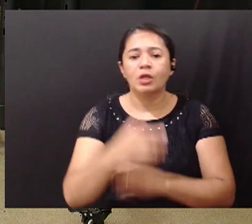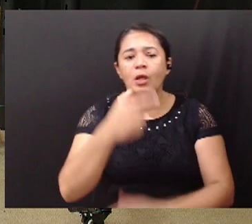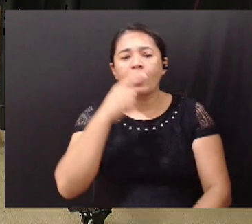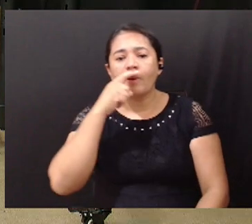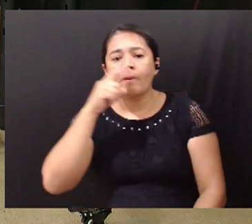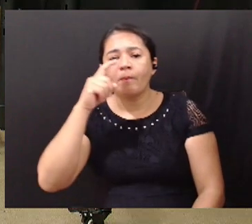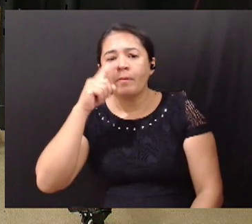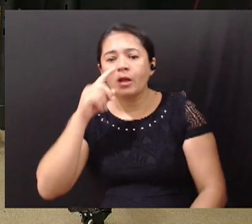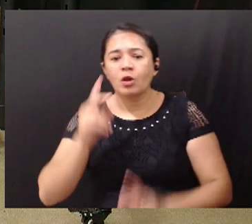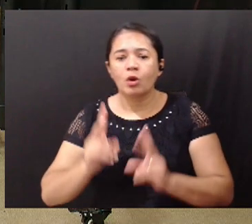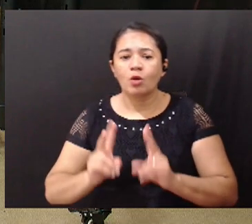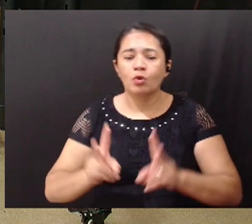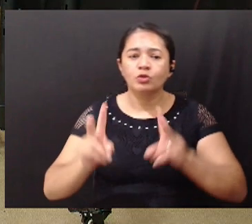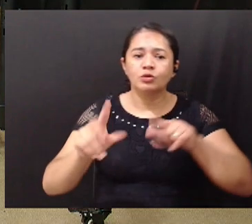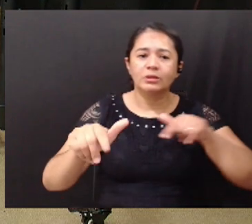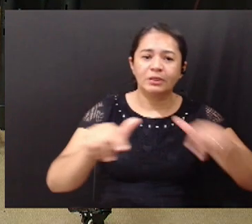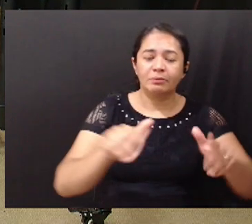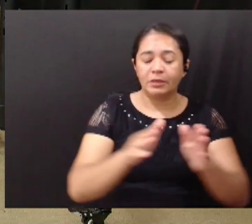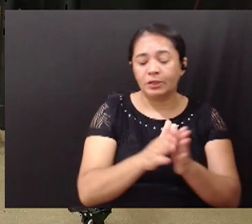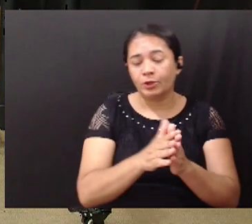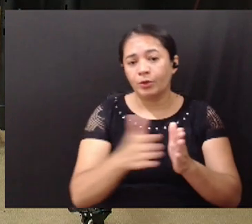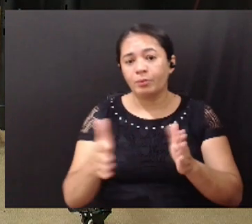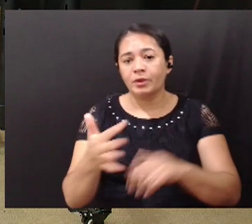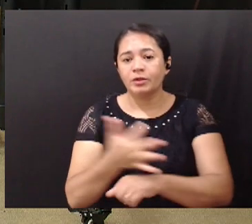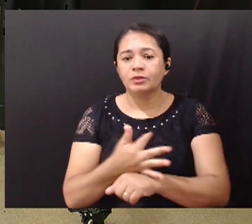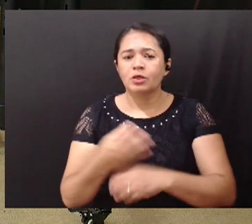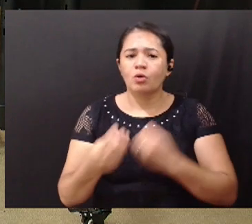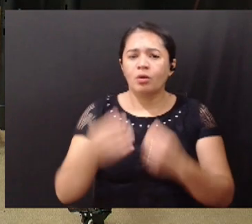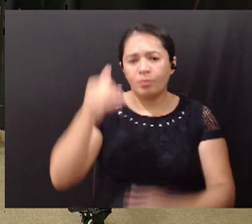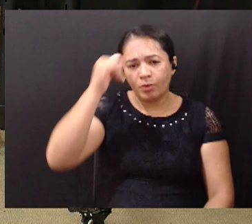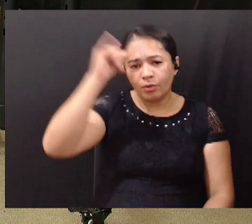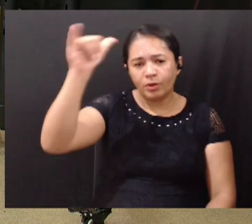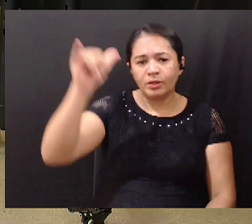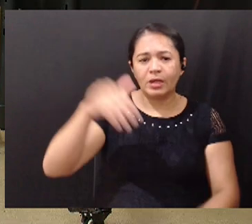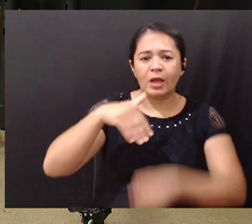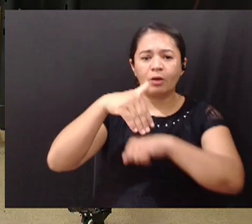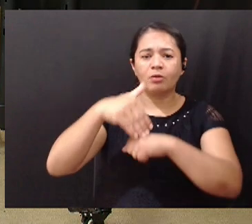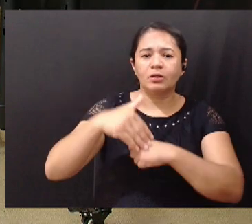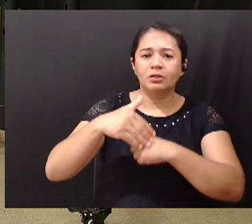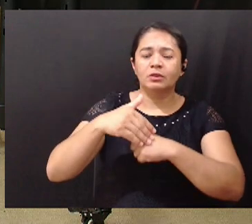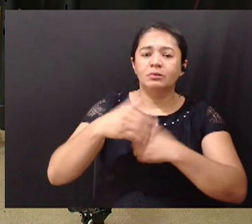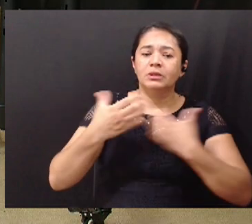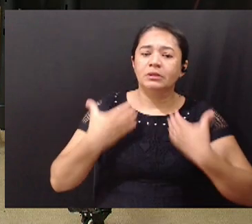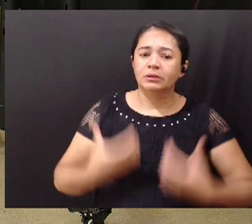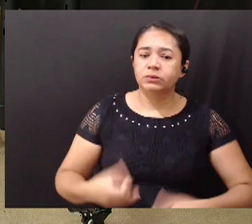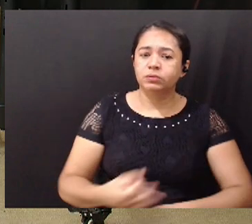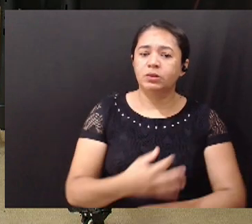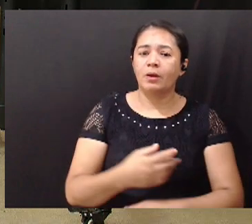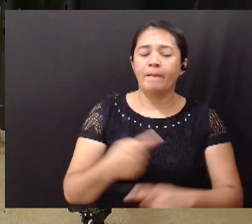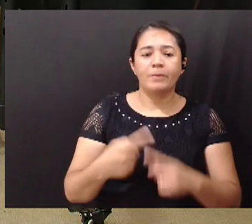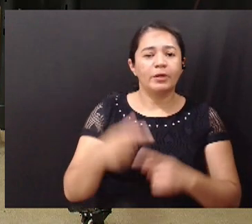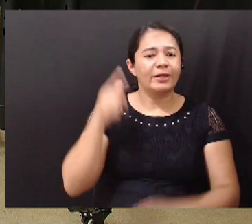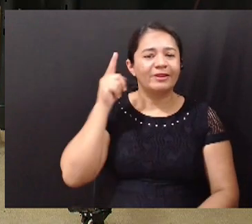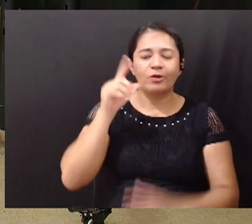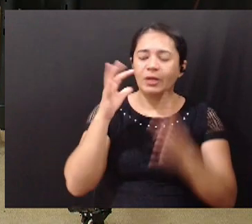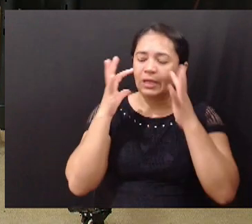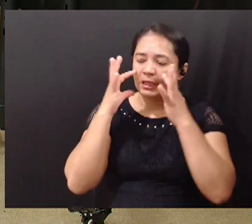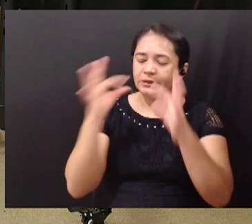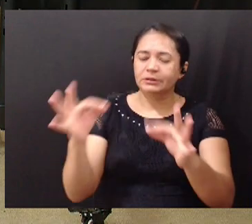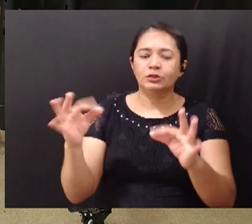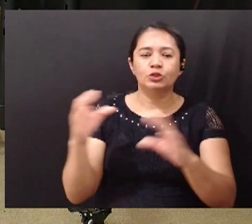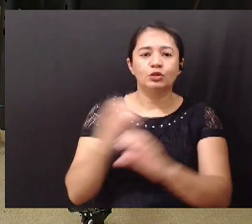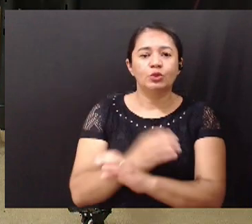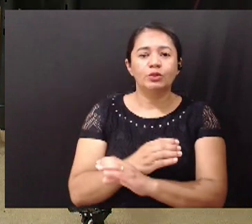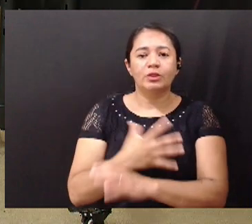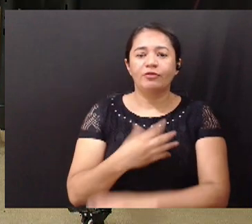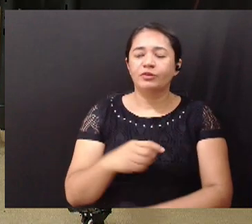pais continuam trabalhando nas férias, como evitar a culpa e a sobrecarga emocional por não conseguir dar atenção integral aos filhos? Bom, a gente já falou um pouquinho